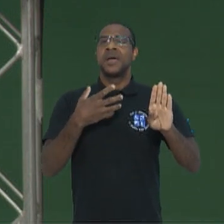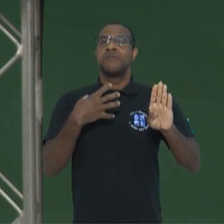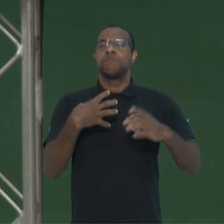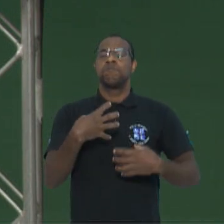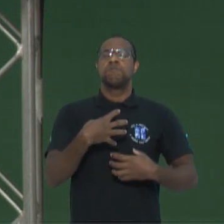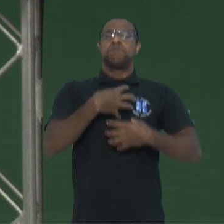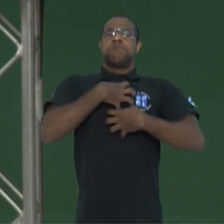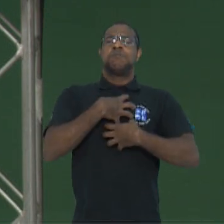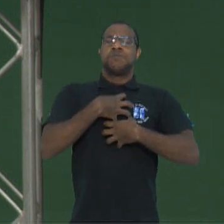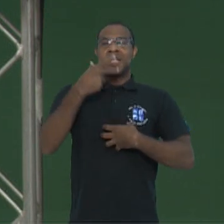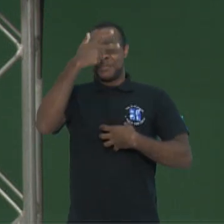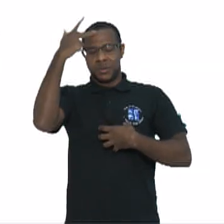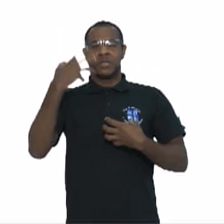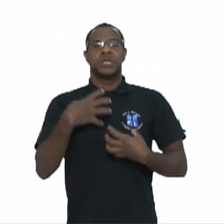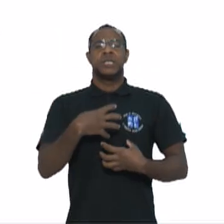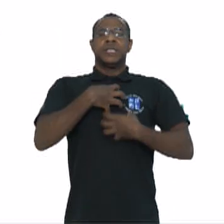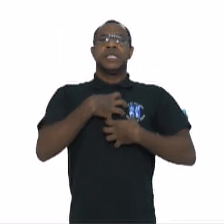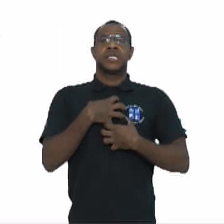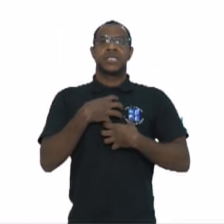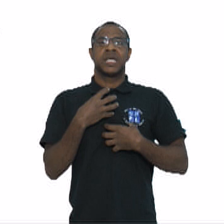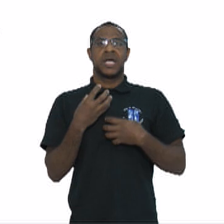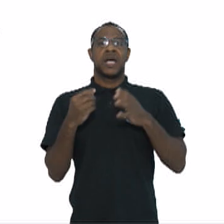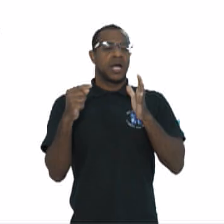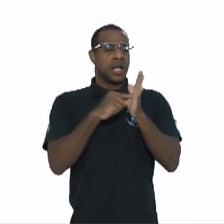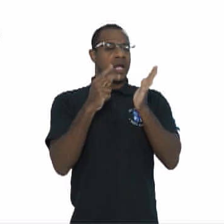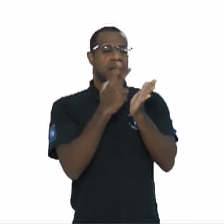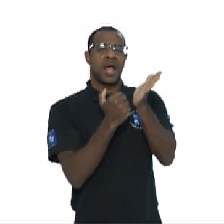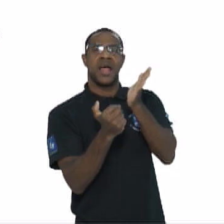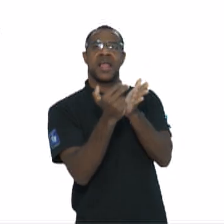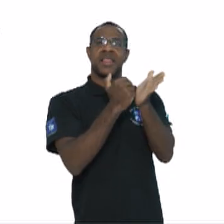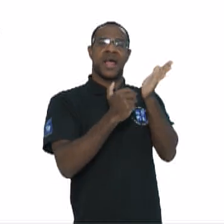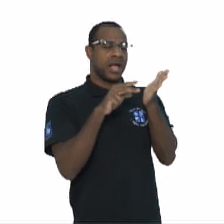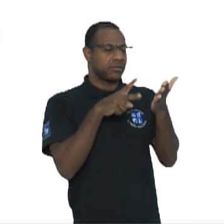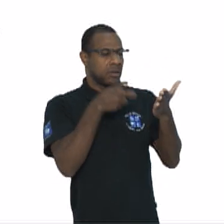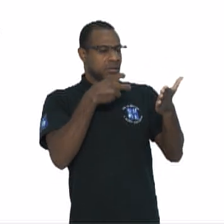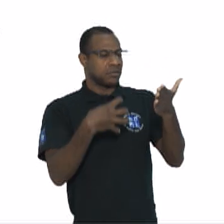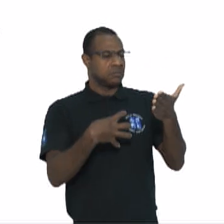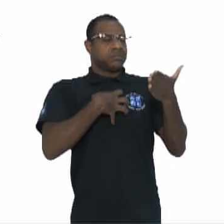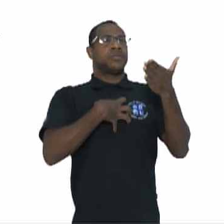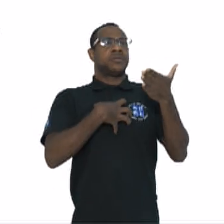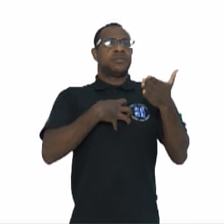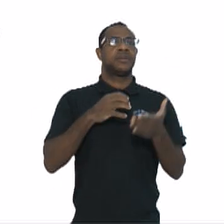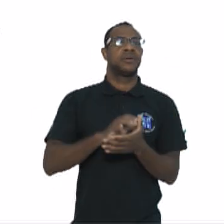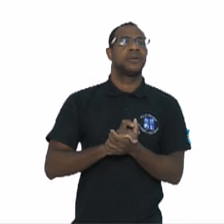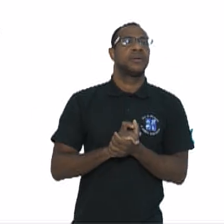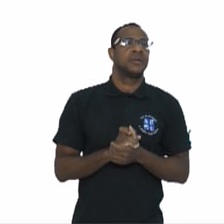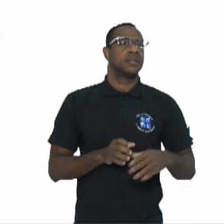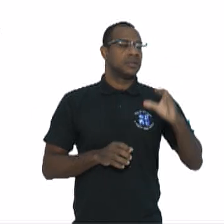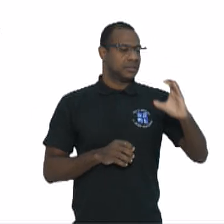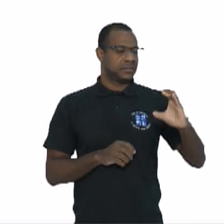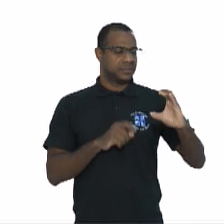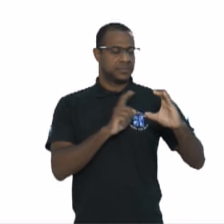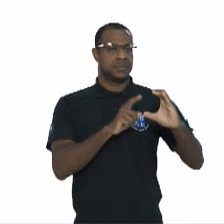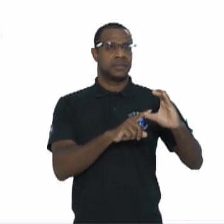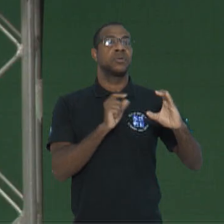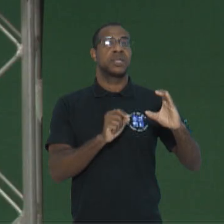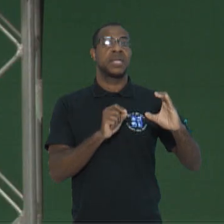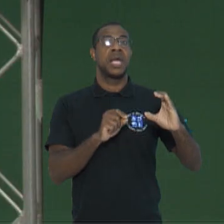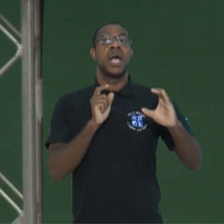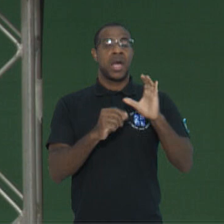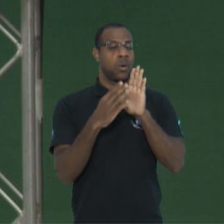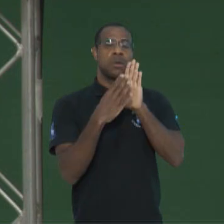C, cada retrato que é pintado com o sentimento é um retrato do artista e não de quem observa.